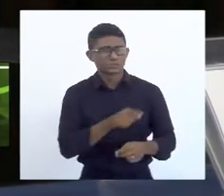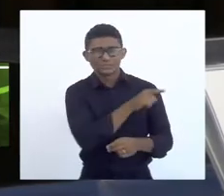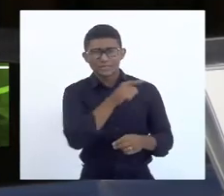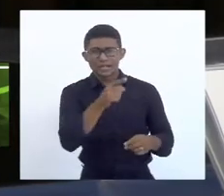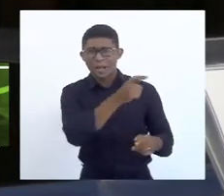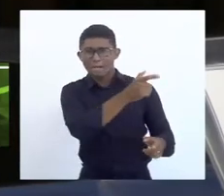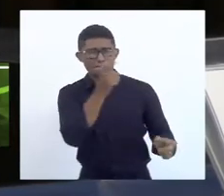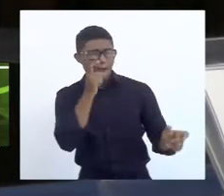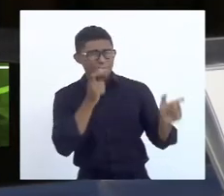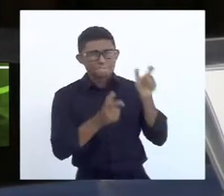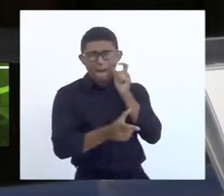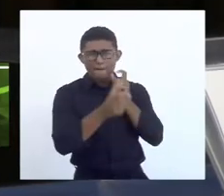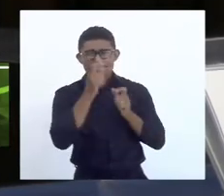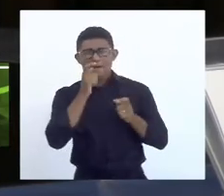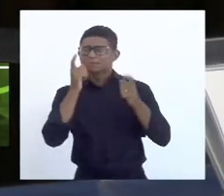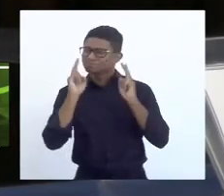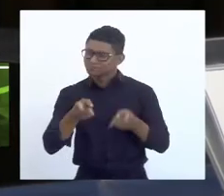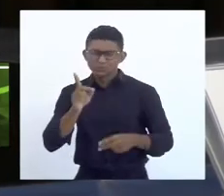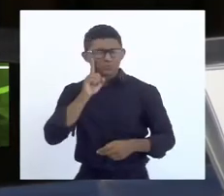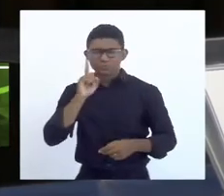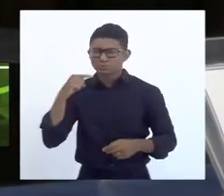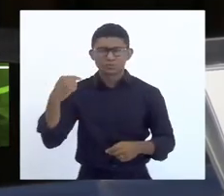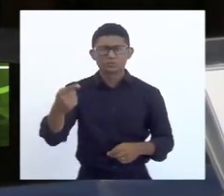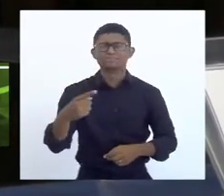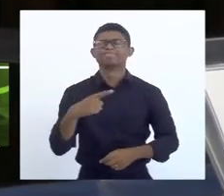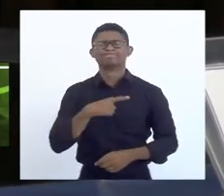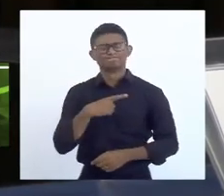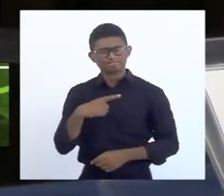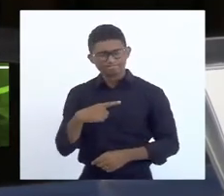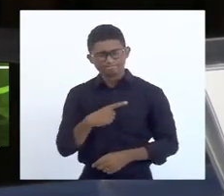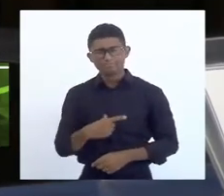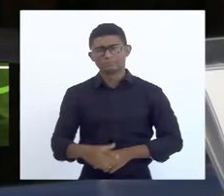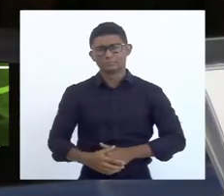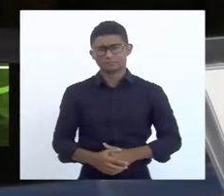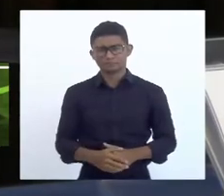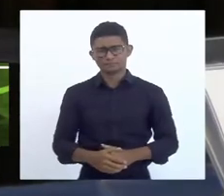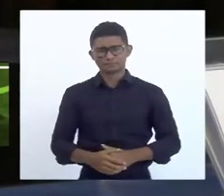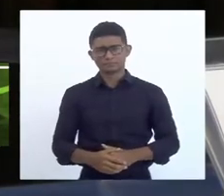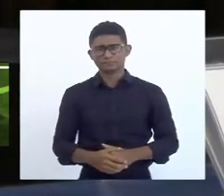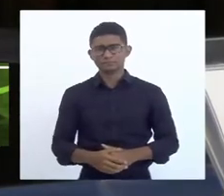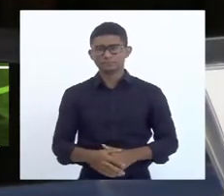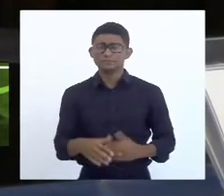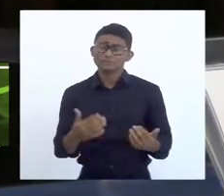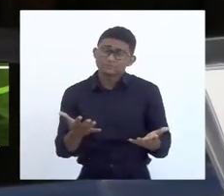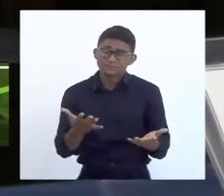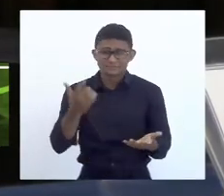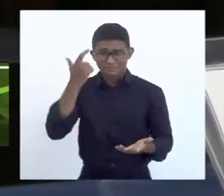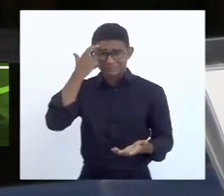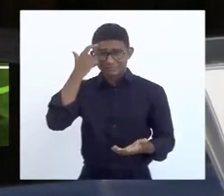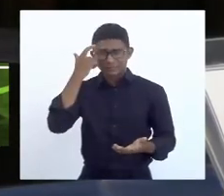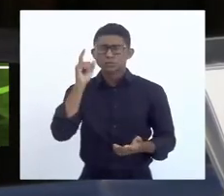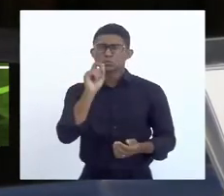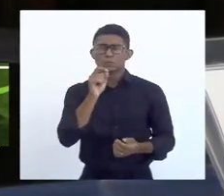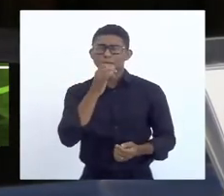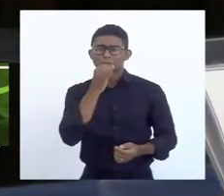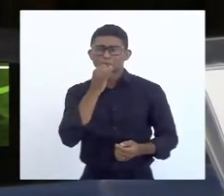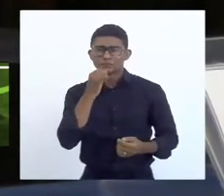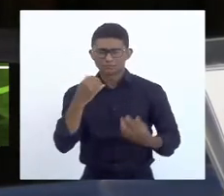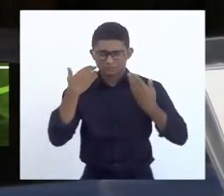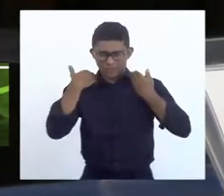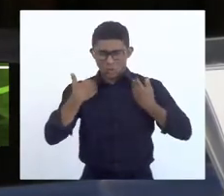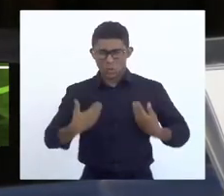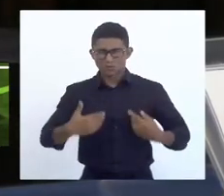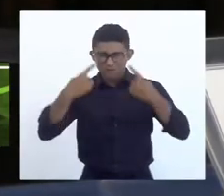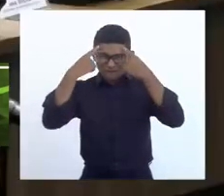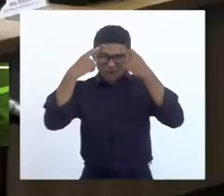e um xingamento. E eu falo que, para a violência física, que eu já fui